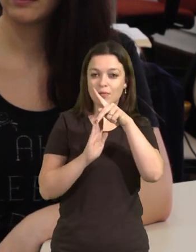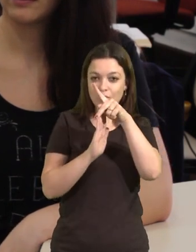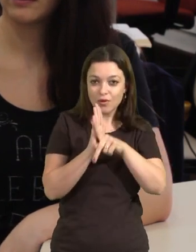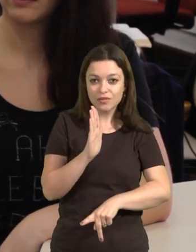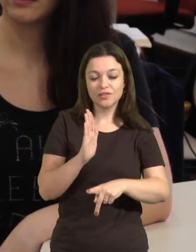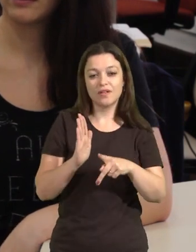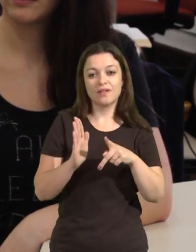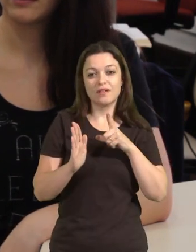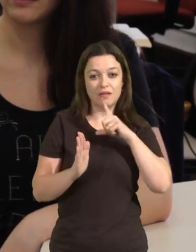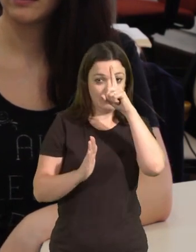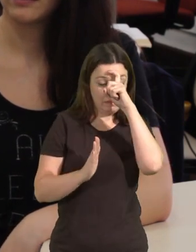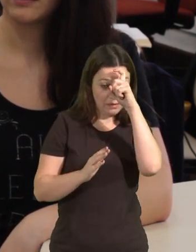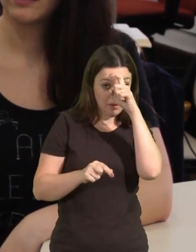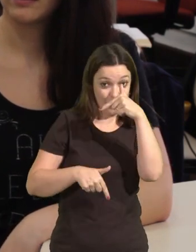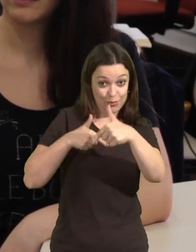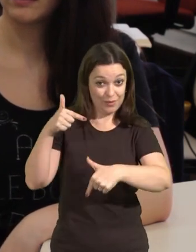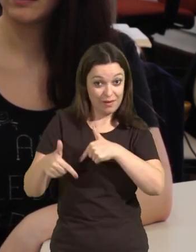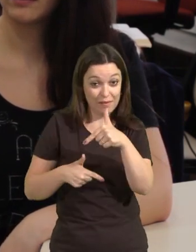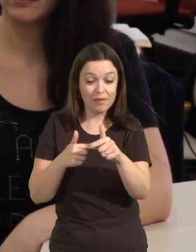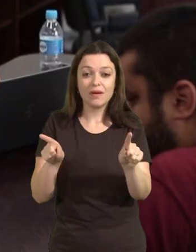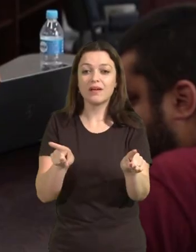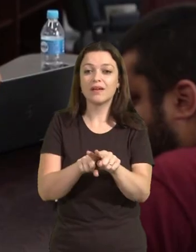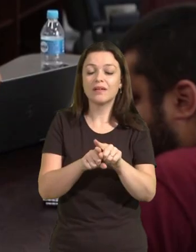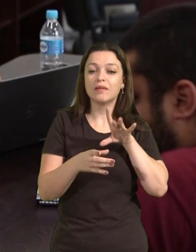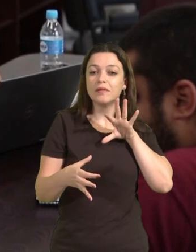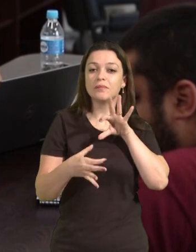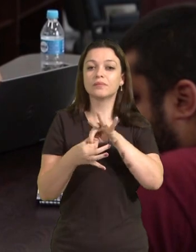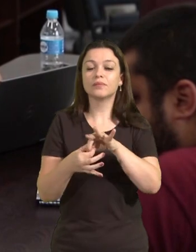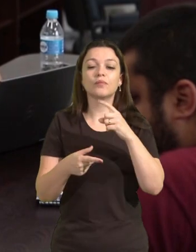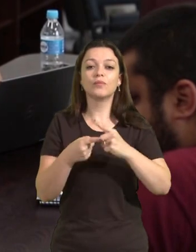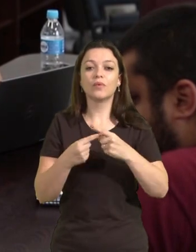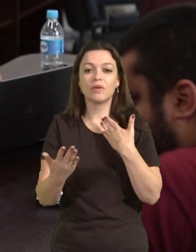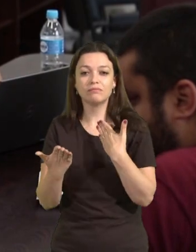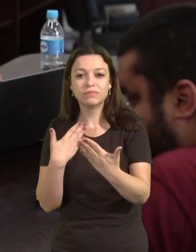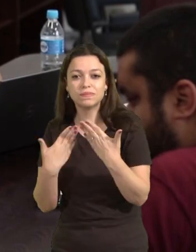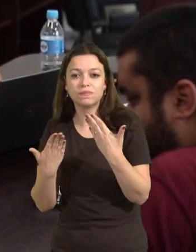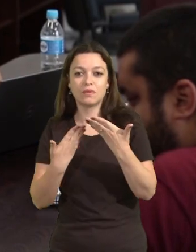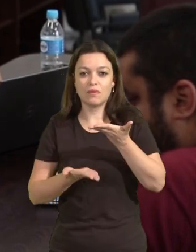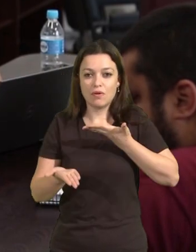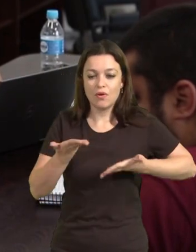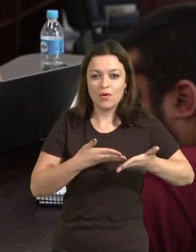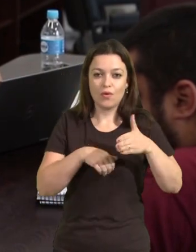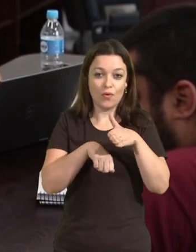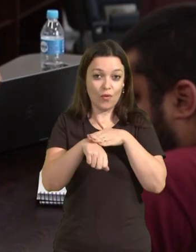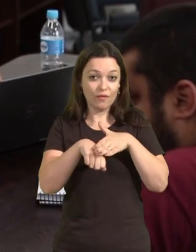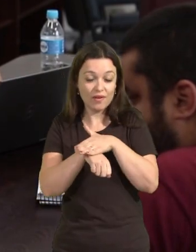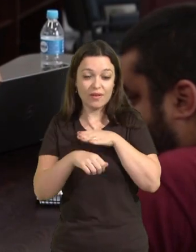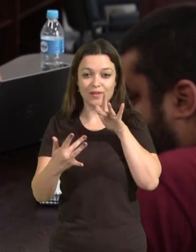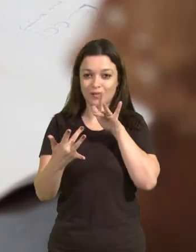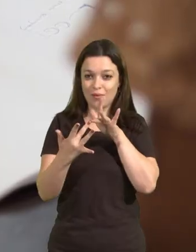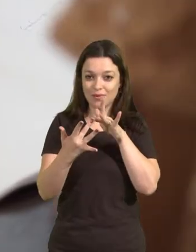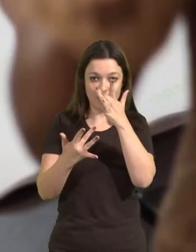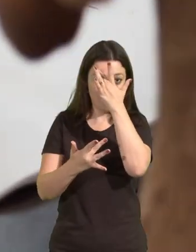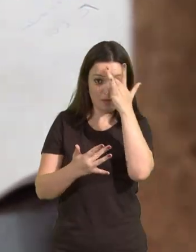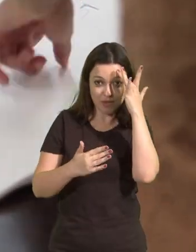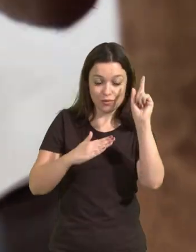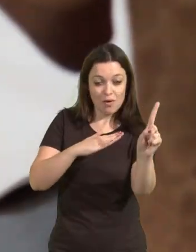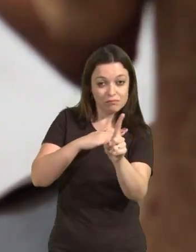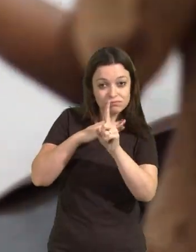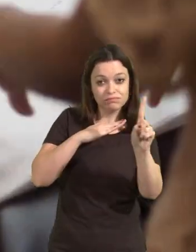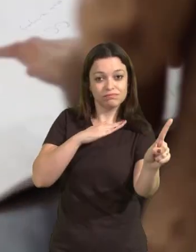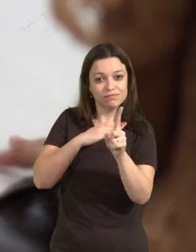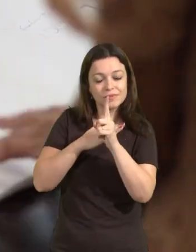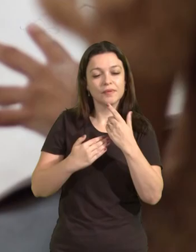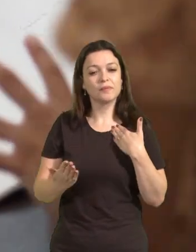principalmente na clínica de direito do trabalho, como você não tem uma demanda específica e elas surgem justamente da conversa, surgem justamente do diálogo e do